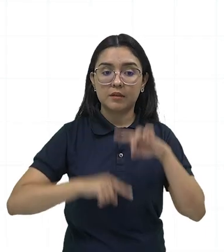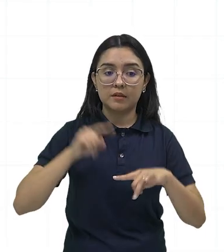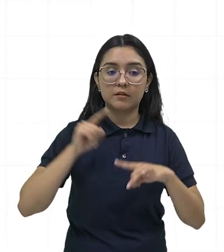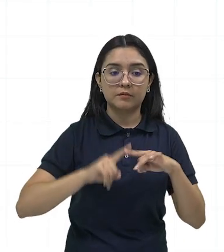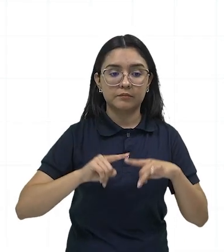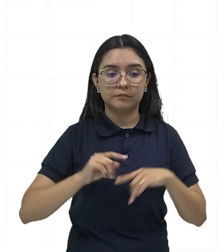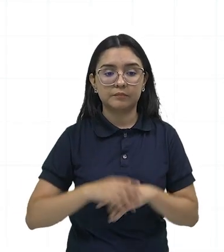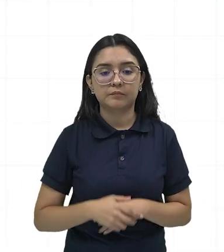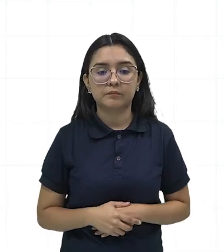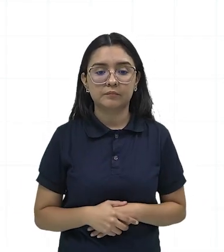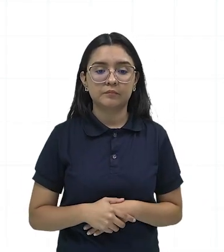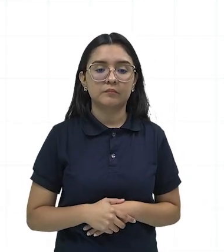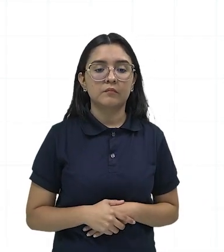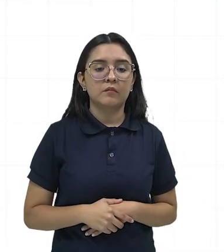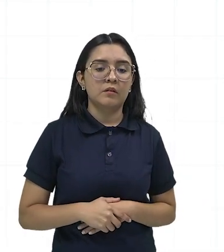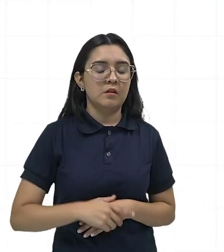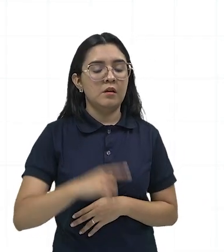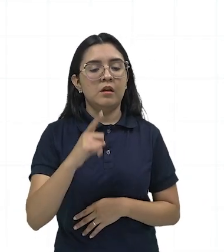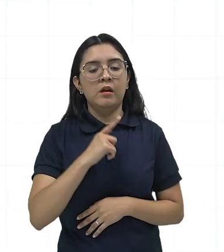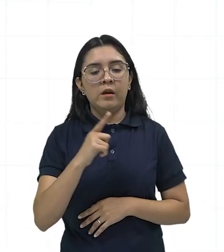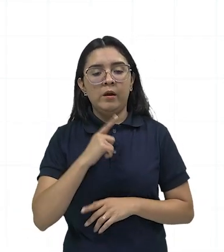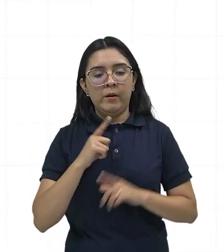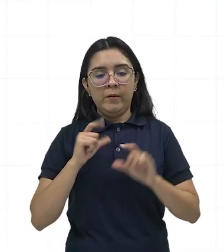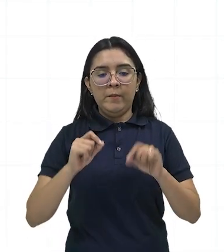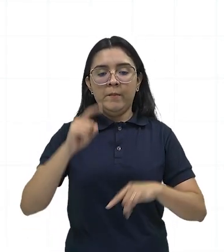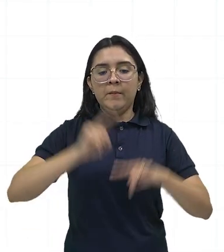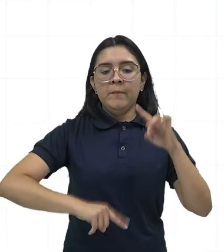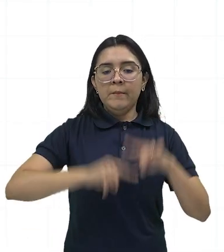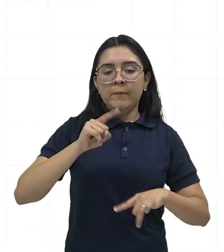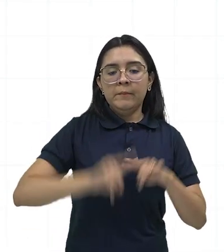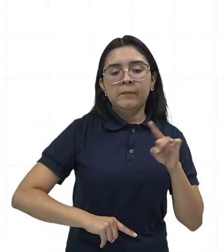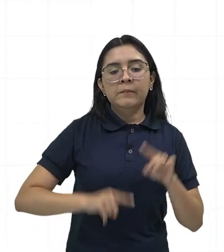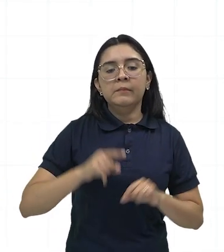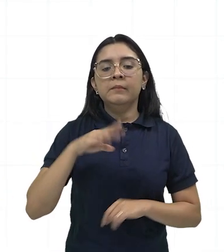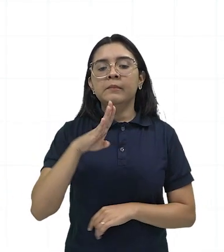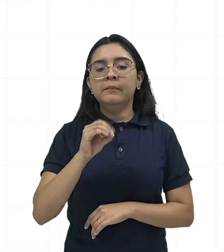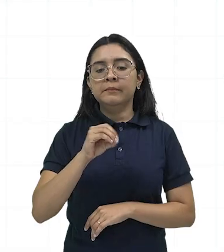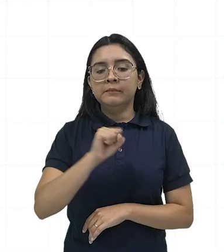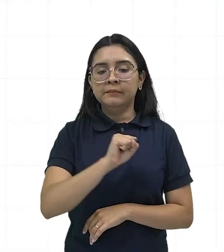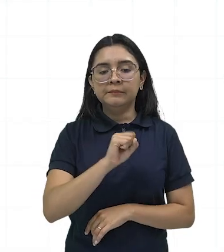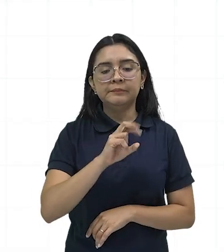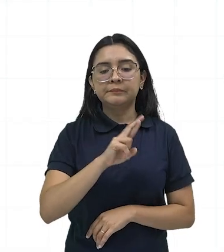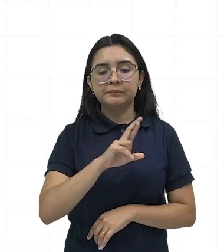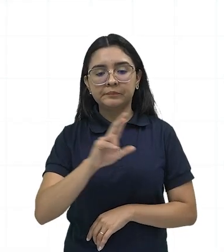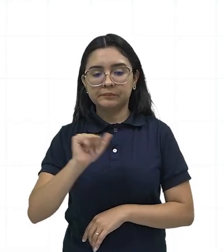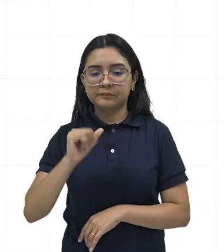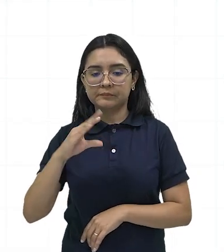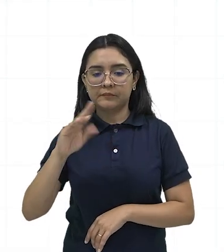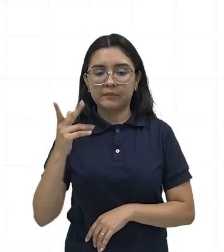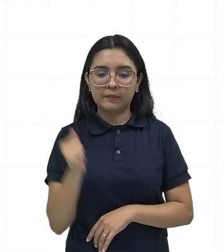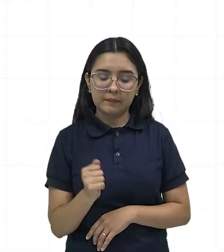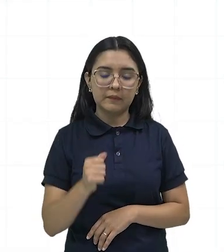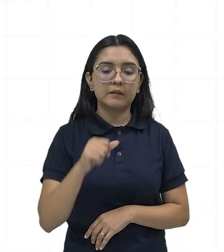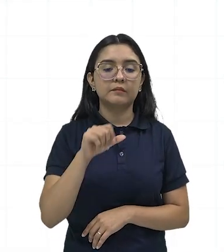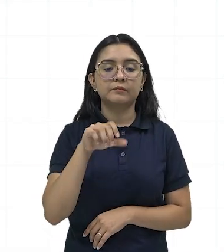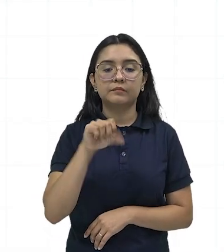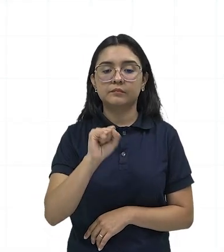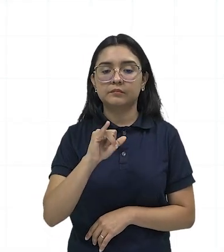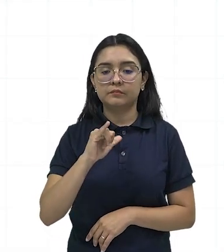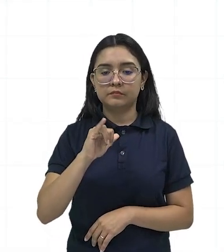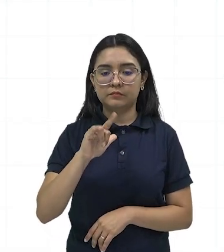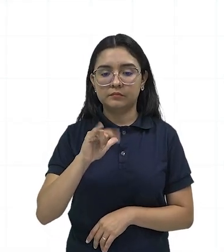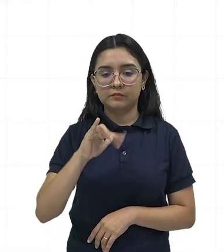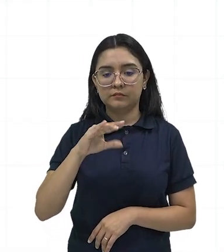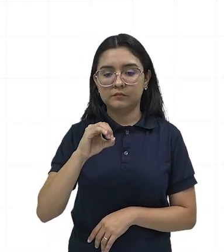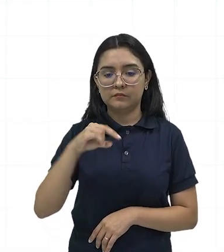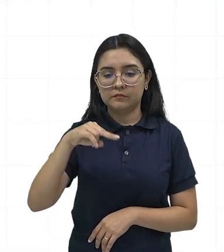de isolante? Então, nós temos materiais como borracha, silicone,